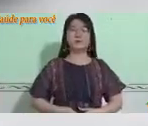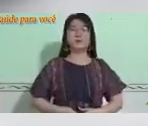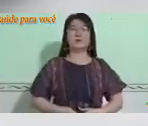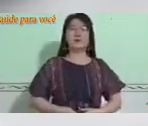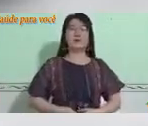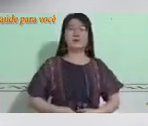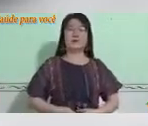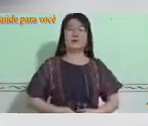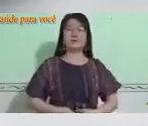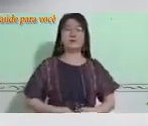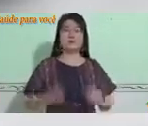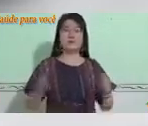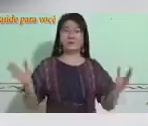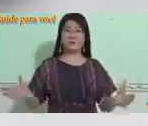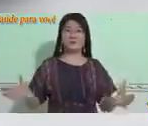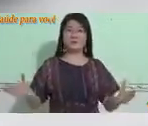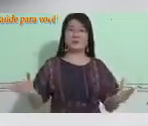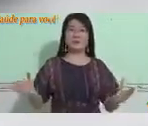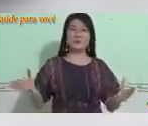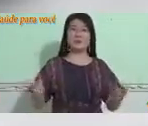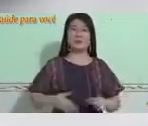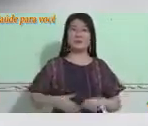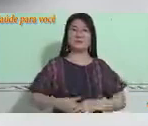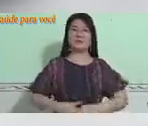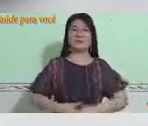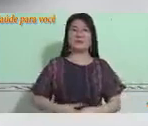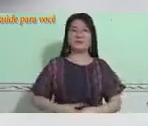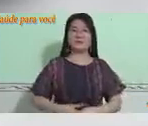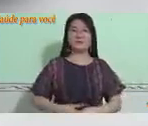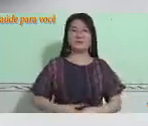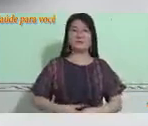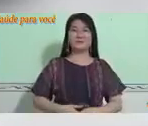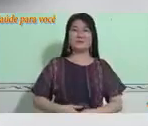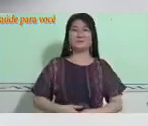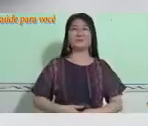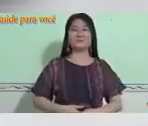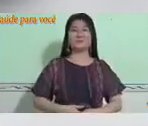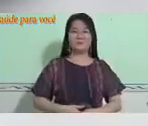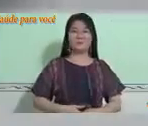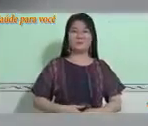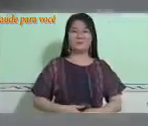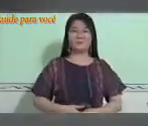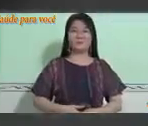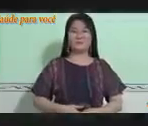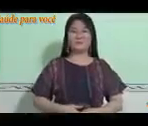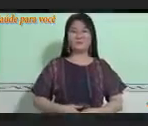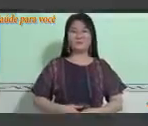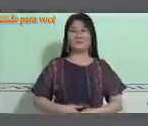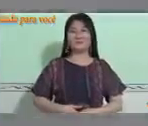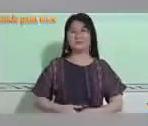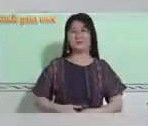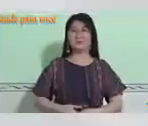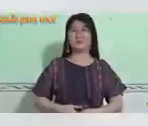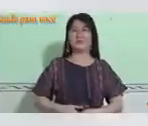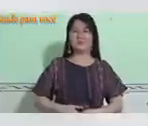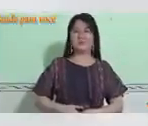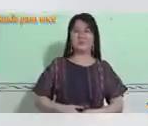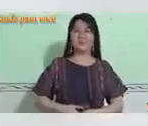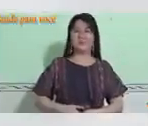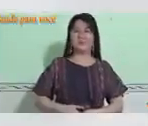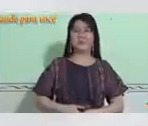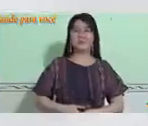é preciso fazer essa reposição hormonal, porque a metade que ficou poderá se ajustar ou produzir a quantidade de hormônios